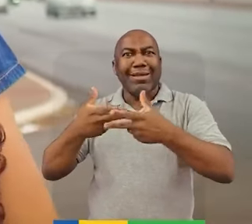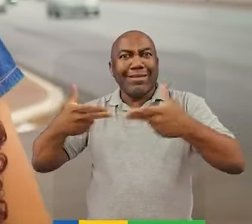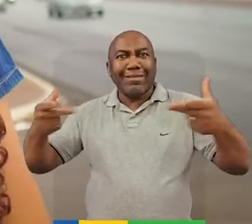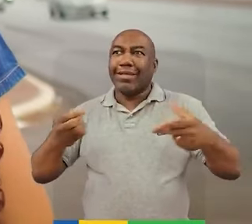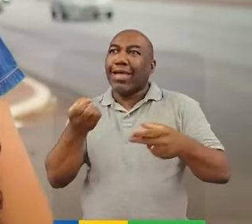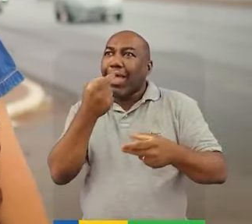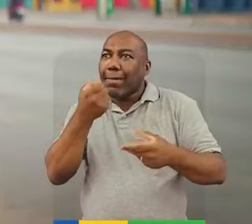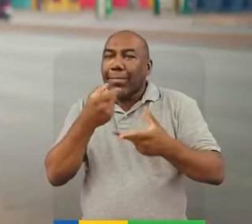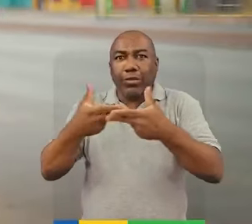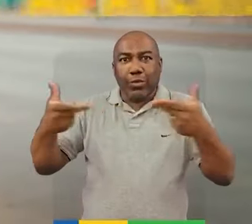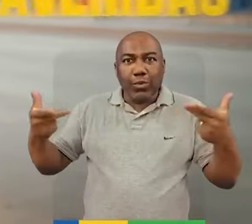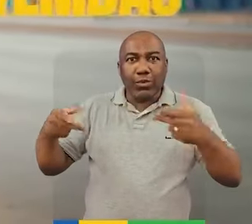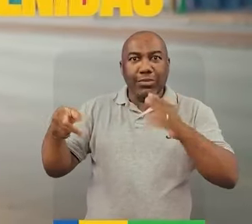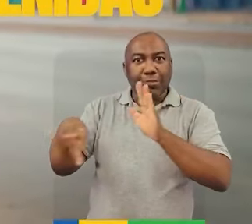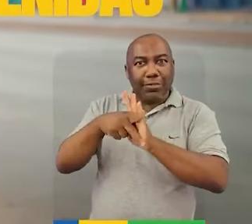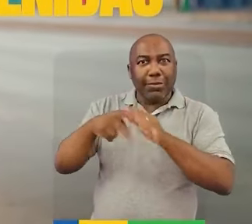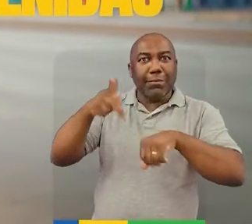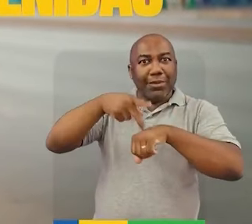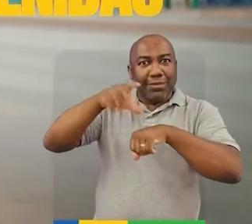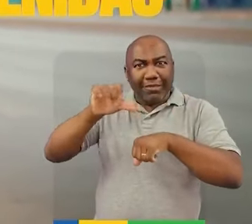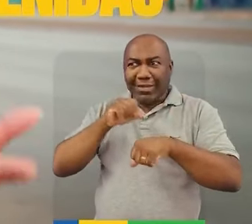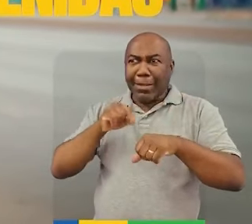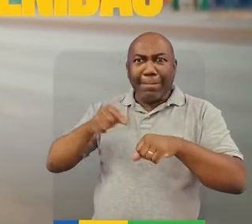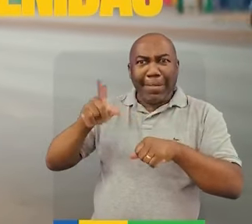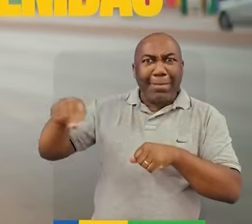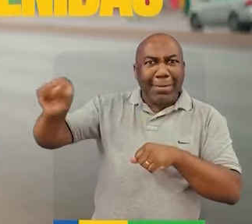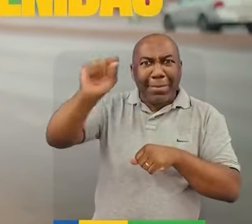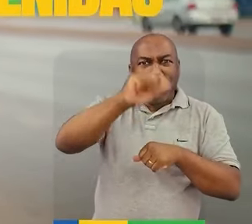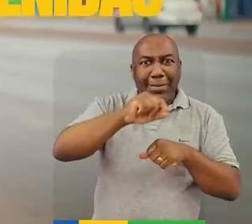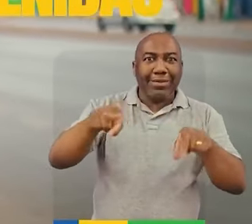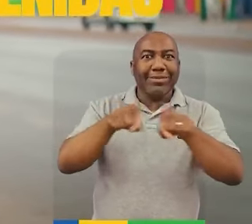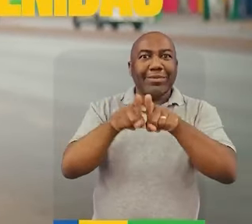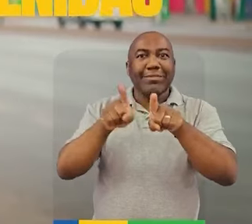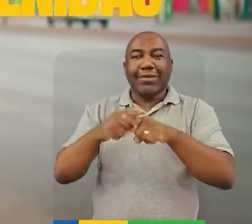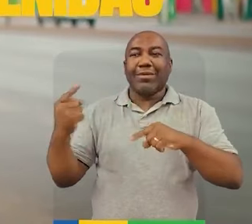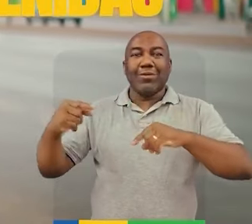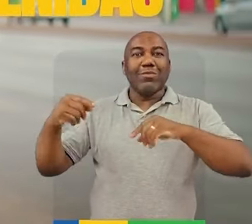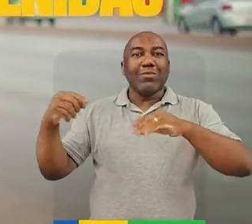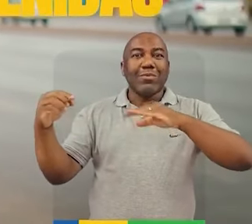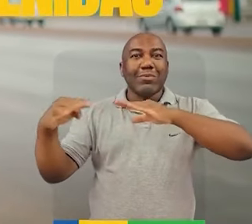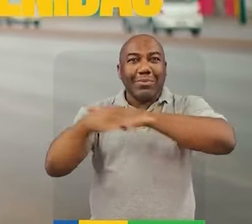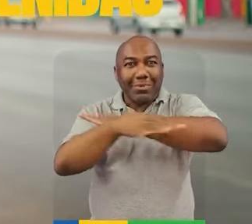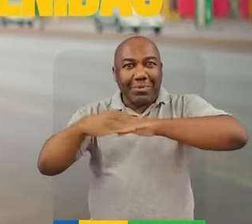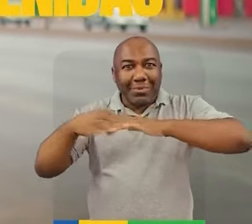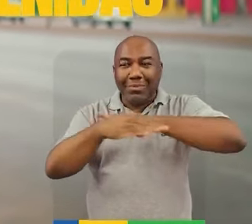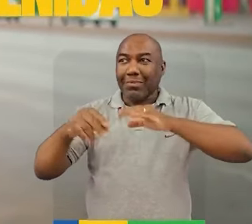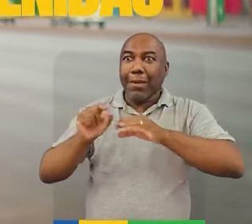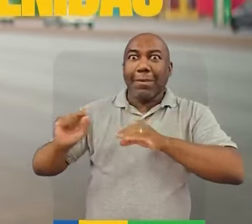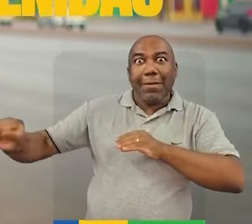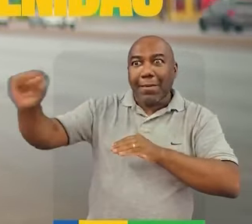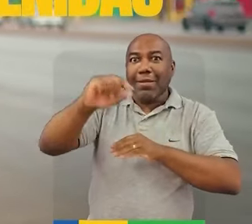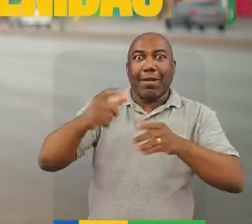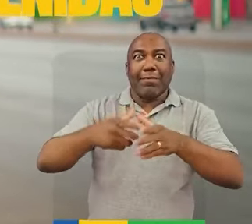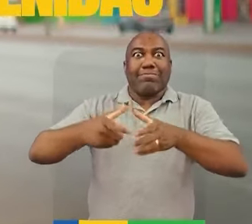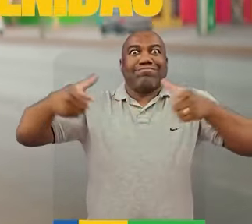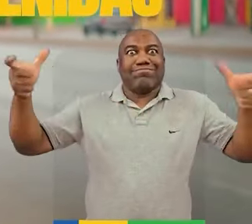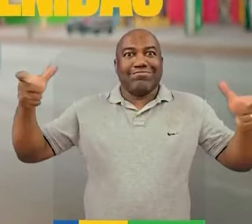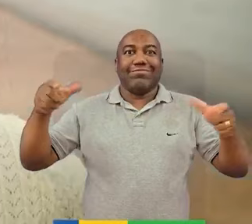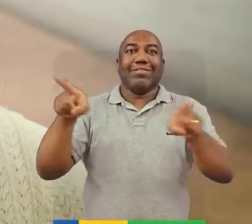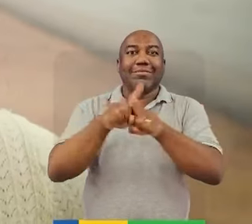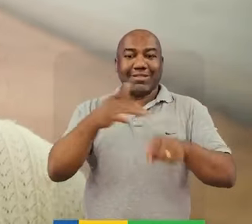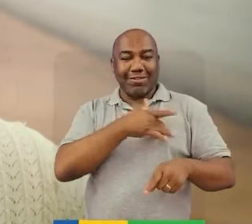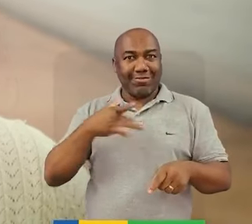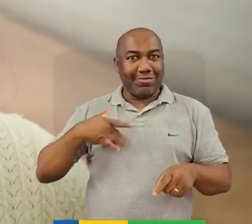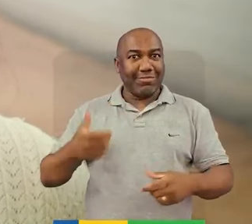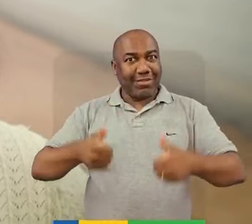acesso a medicamentos essenciais, a integração do Pedra 90 e o contorno leste, a Avenida Fernando Correia, vai trazer muito mais mobilidade e qualidade de vida para quem vive